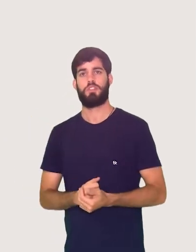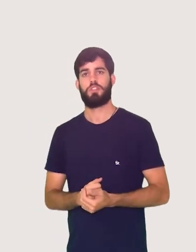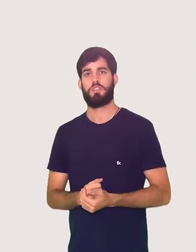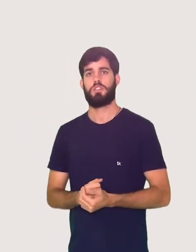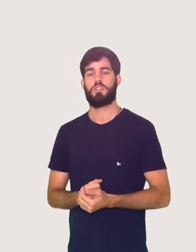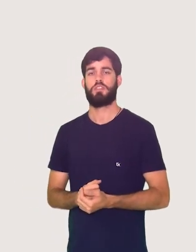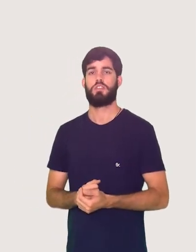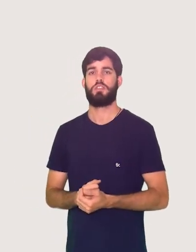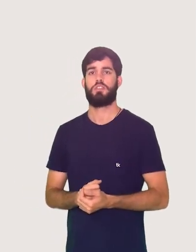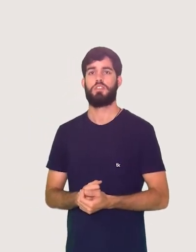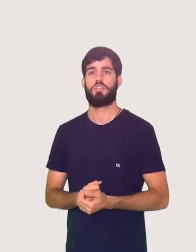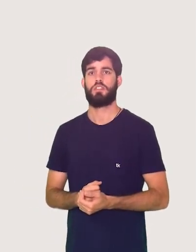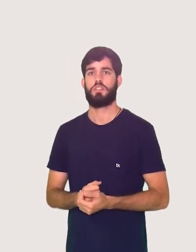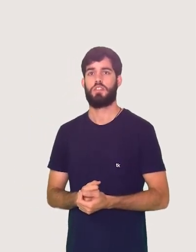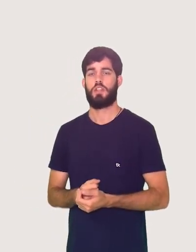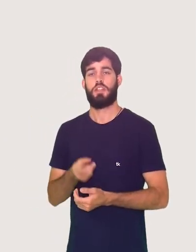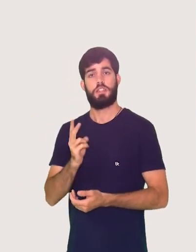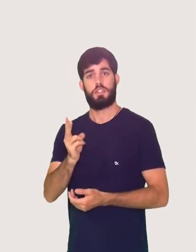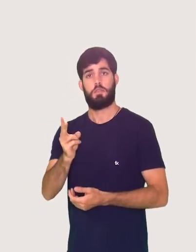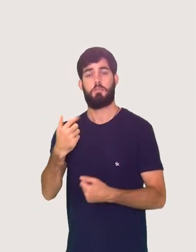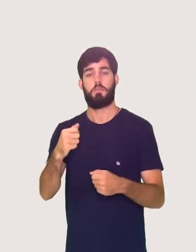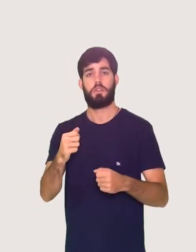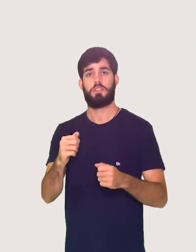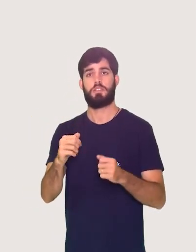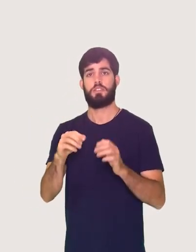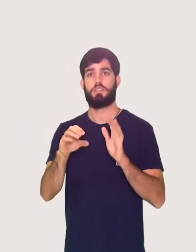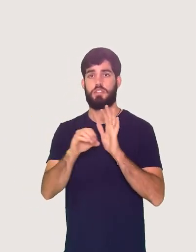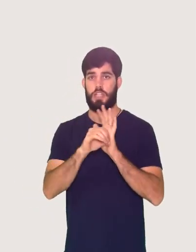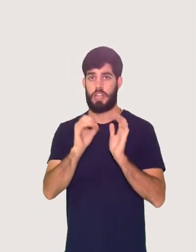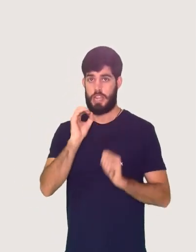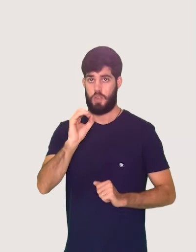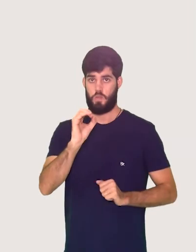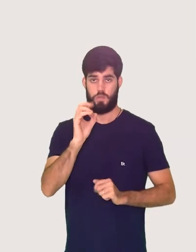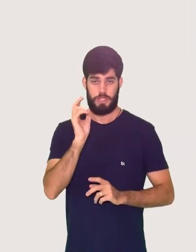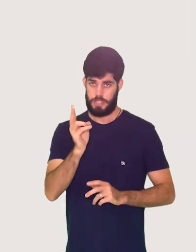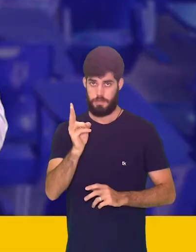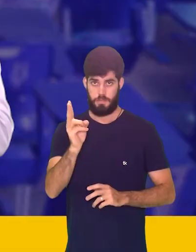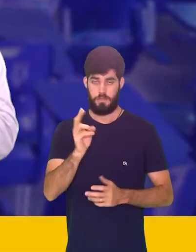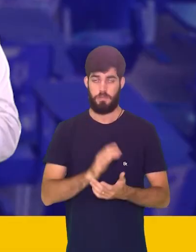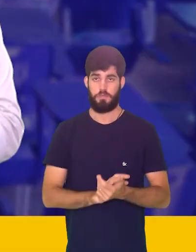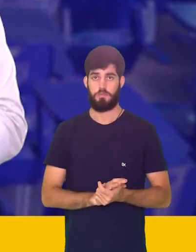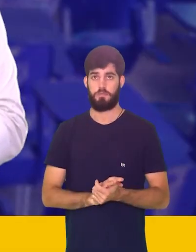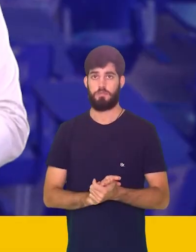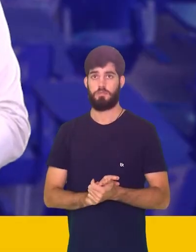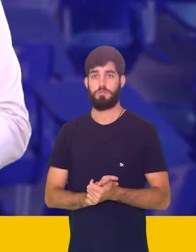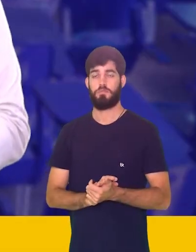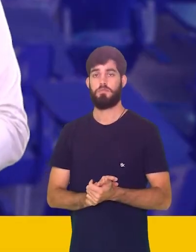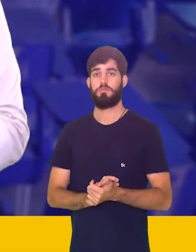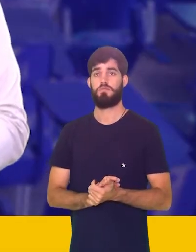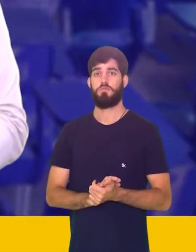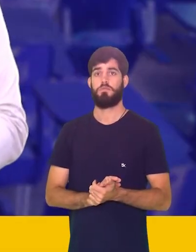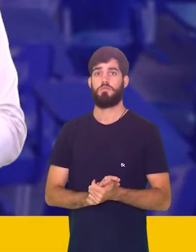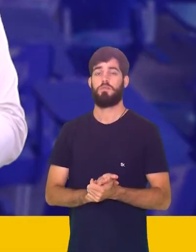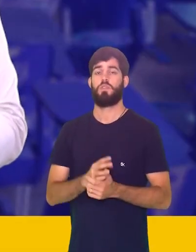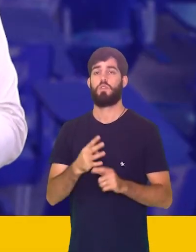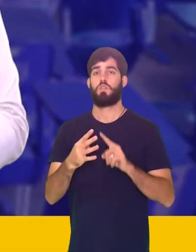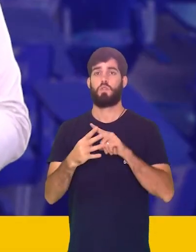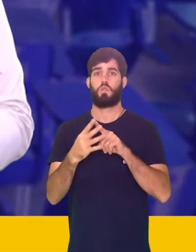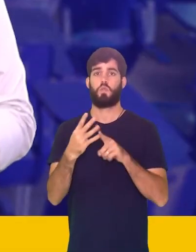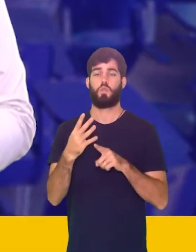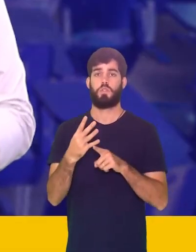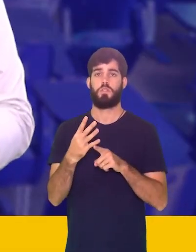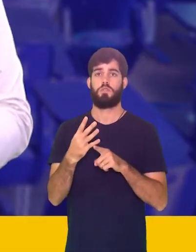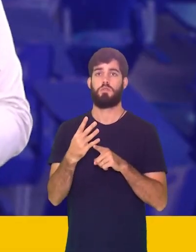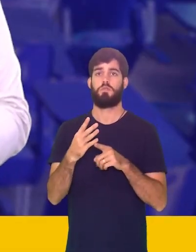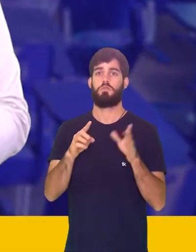e a molécula tem que dar 0. Não é íon, é molécula, tem que dar 0. Então são 4 cargas